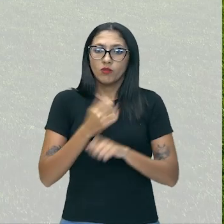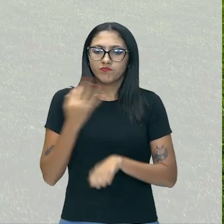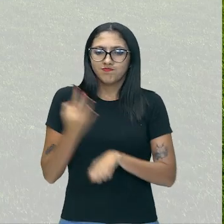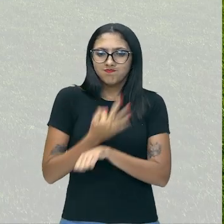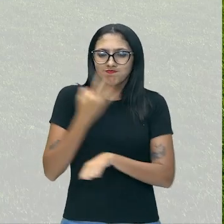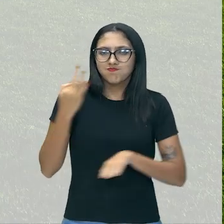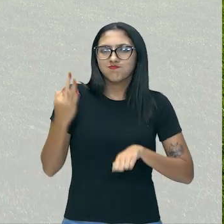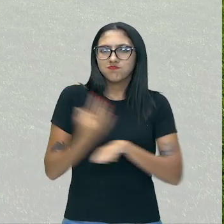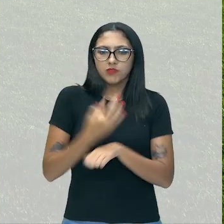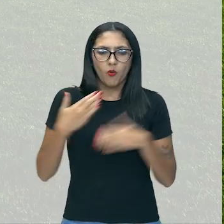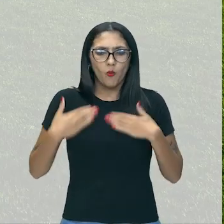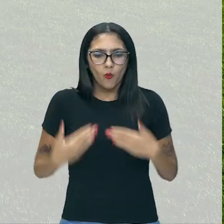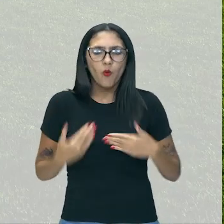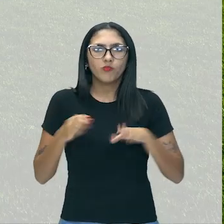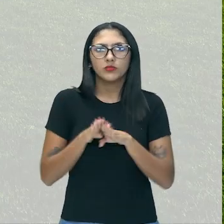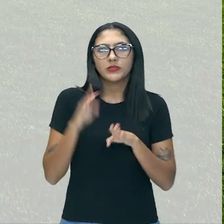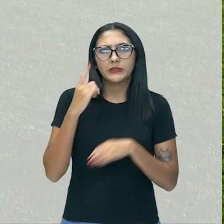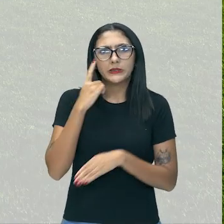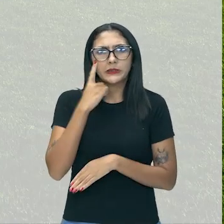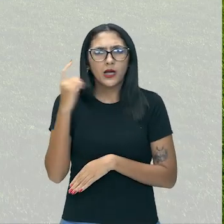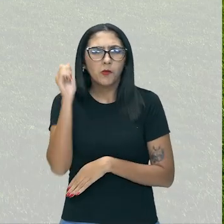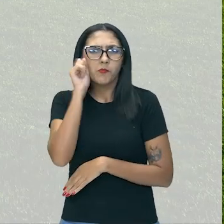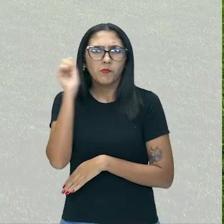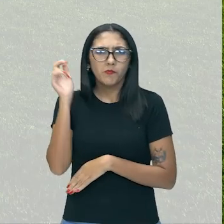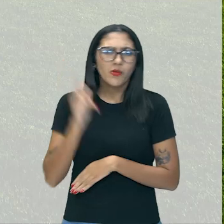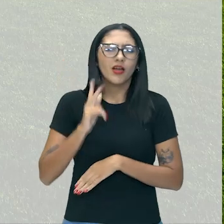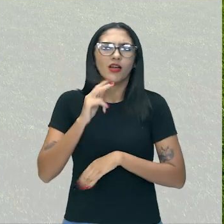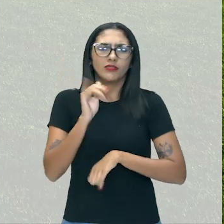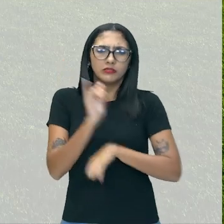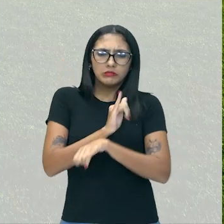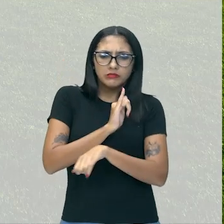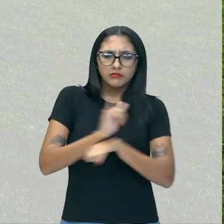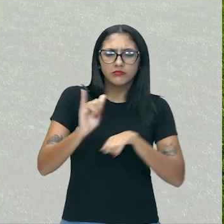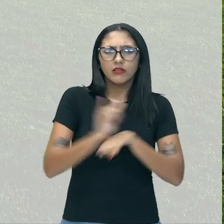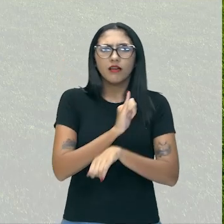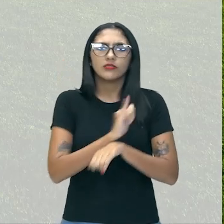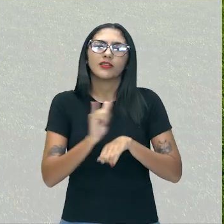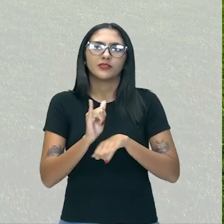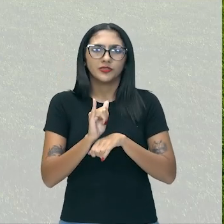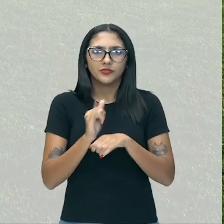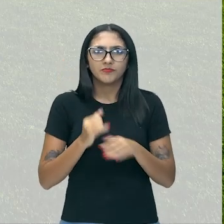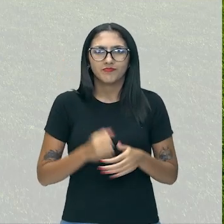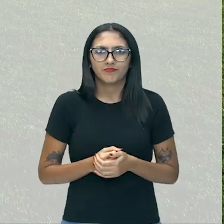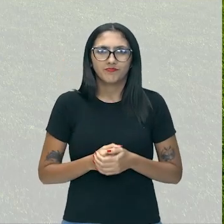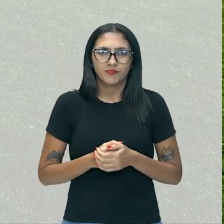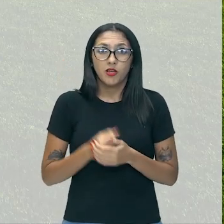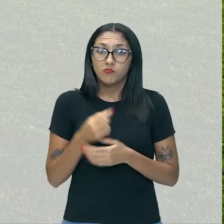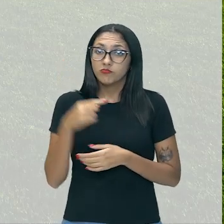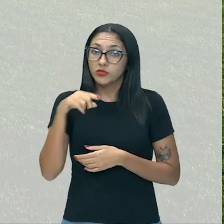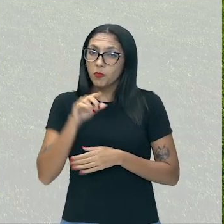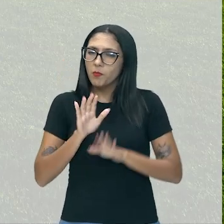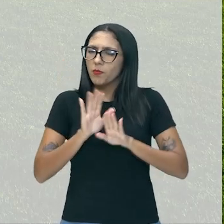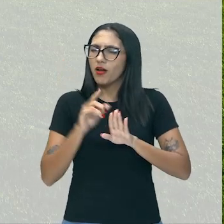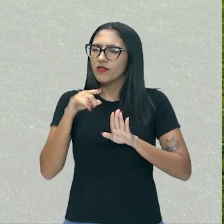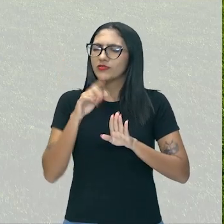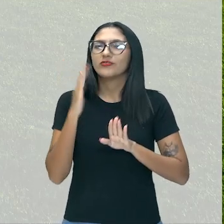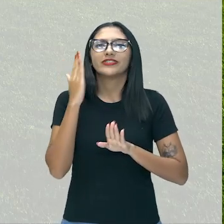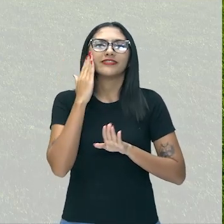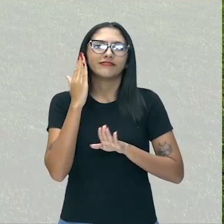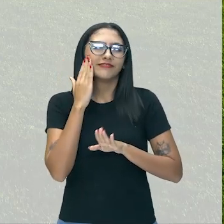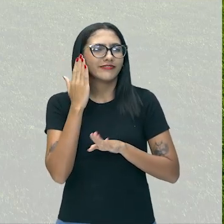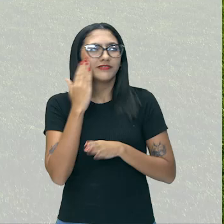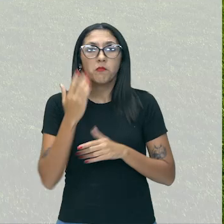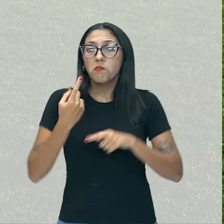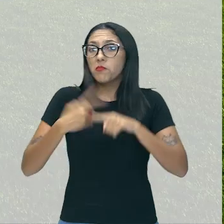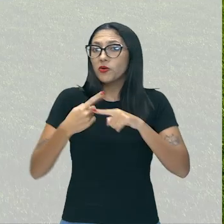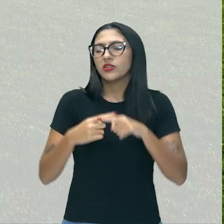resistência, estratégia e habilidade dos seus jogadores. Vocês vão entender o porquê, né, dessa exigência de